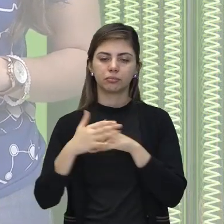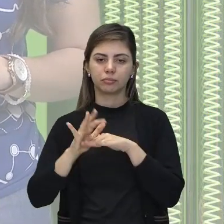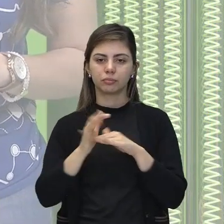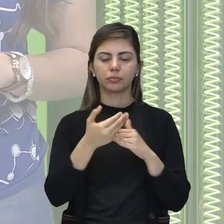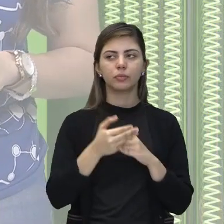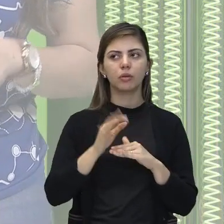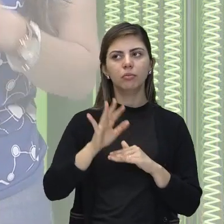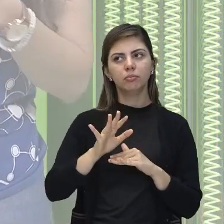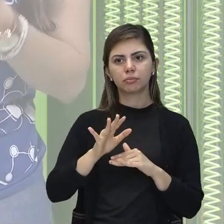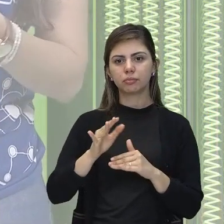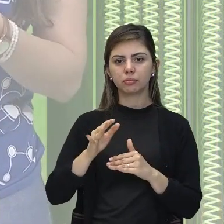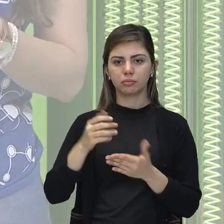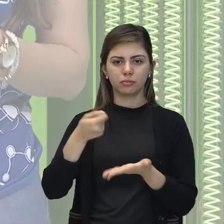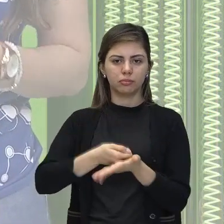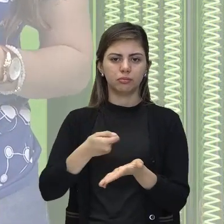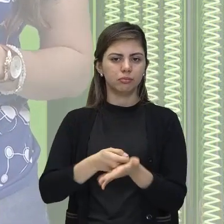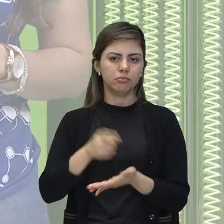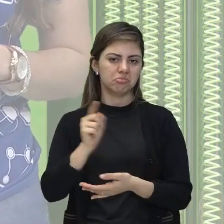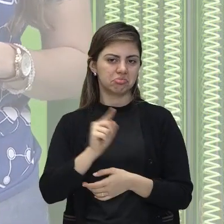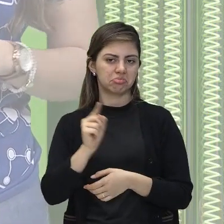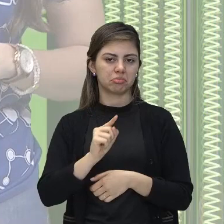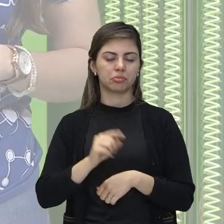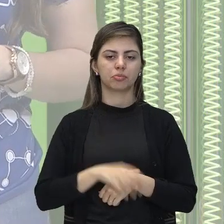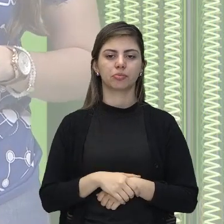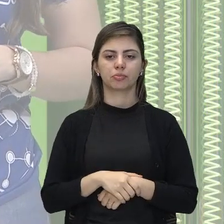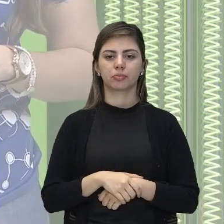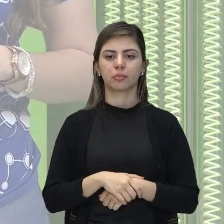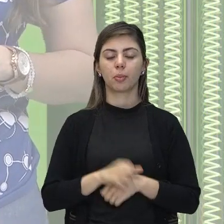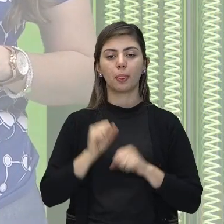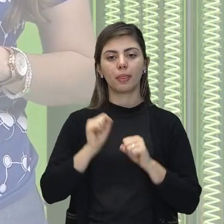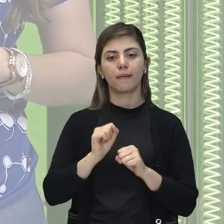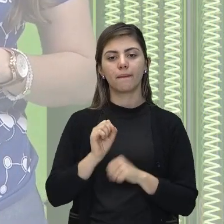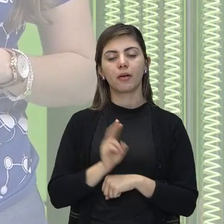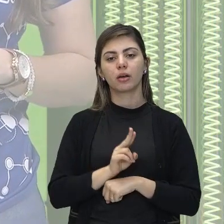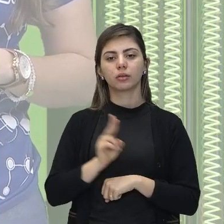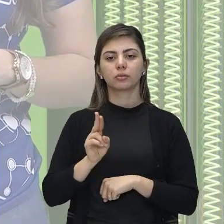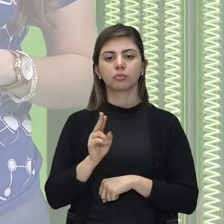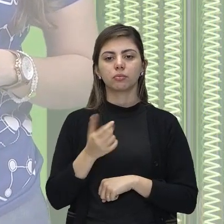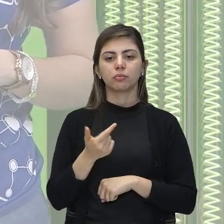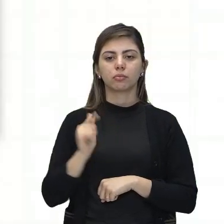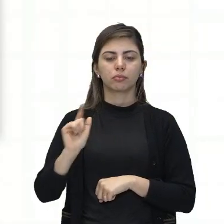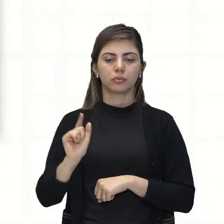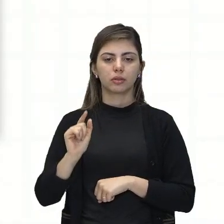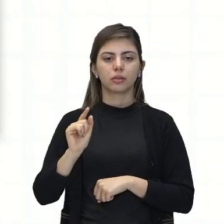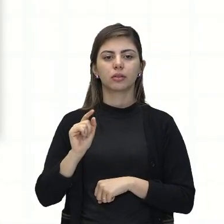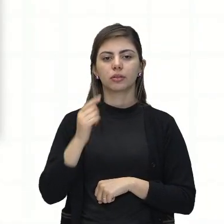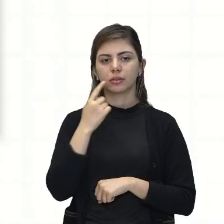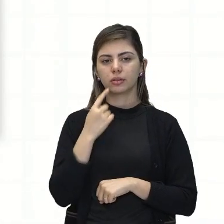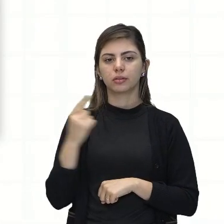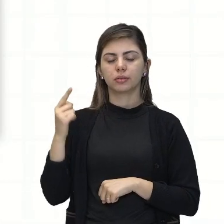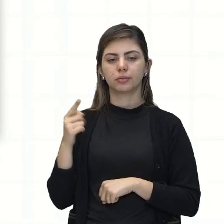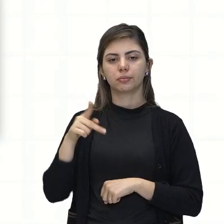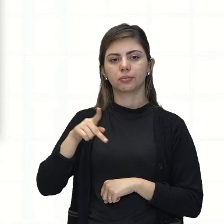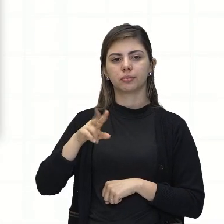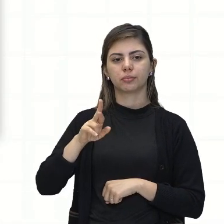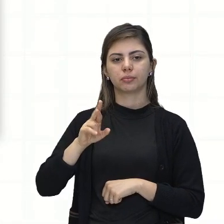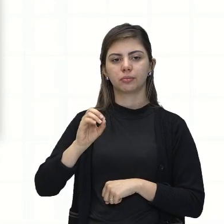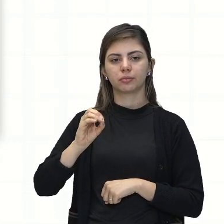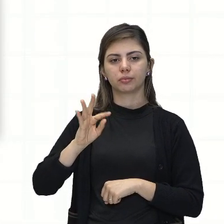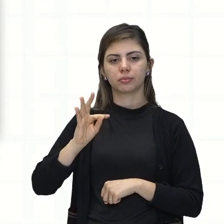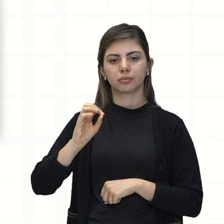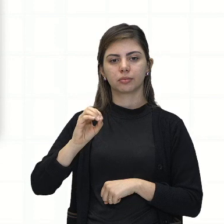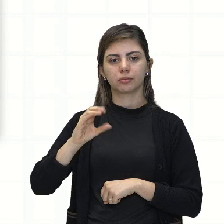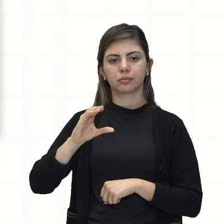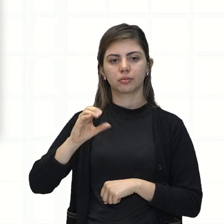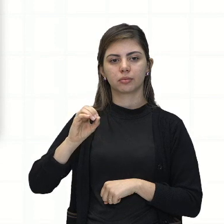ele pode receber outro nome, que é protocooperação, como a gente pode observar aí na nossa